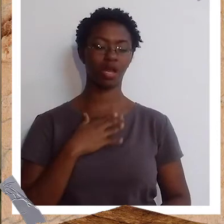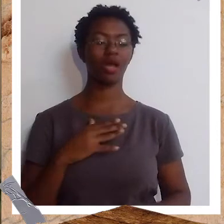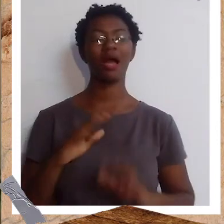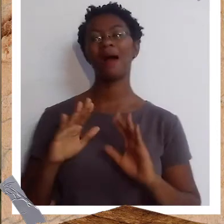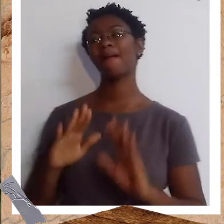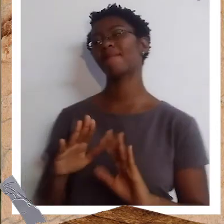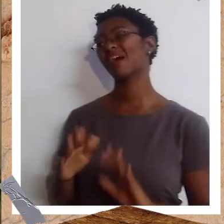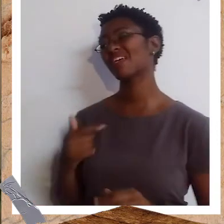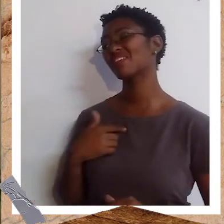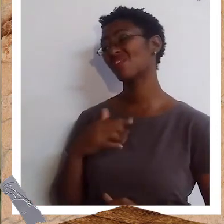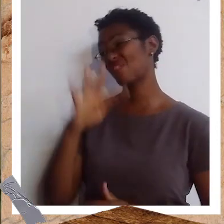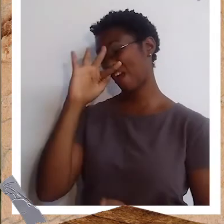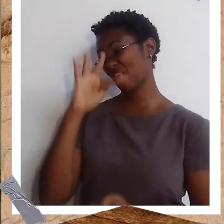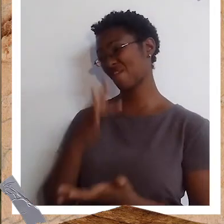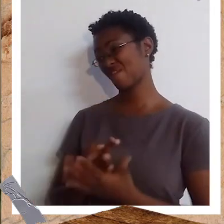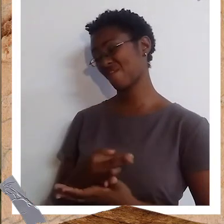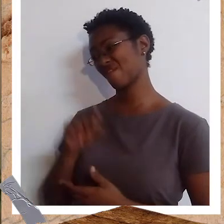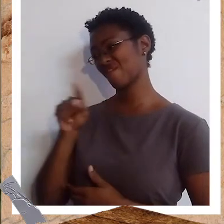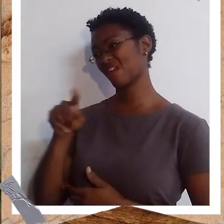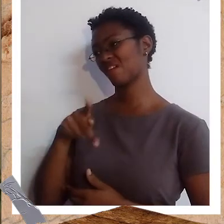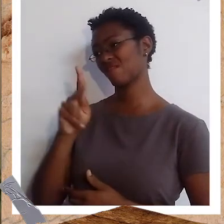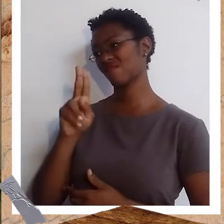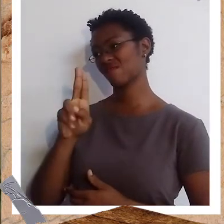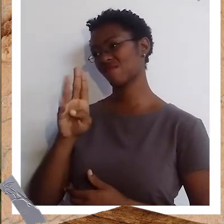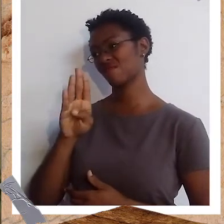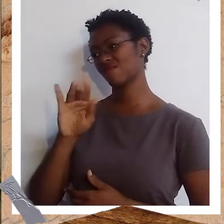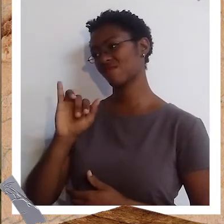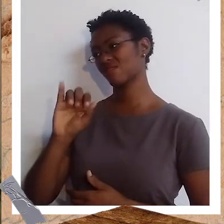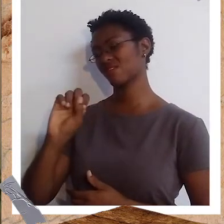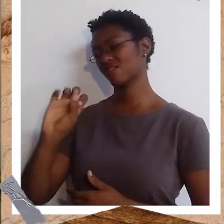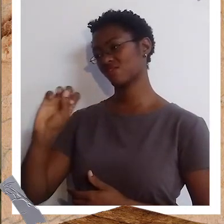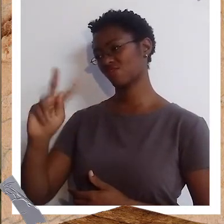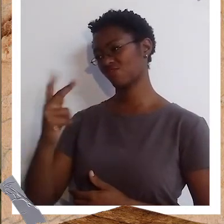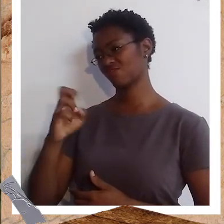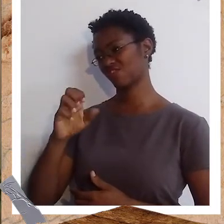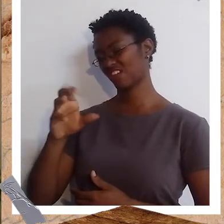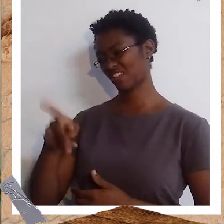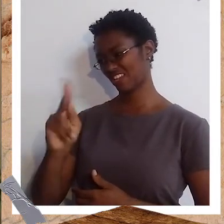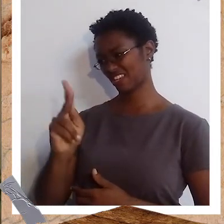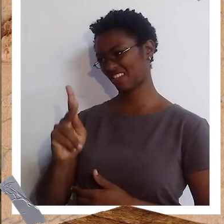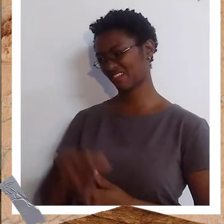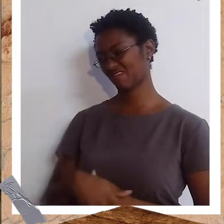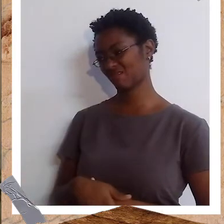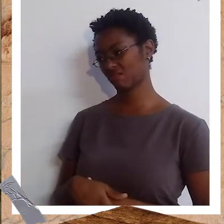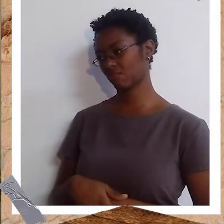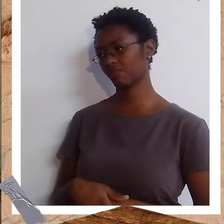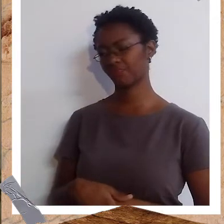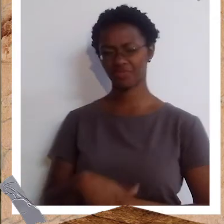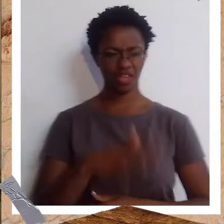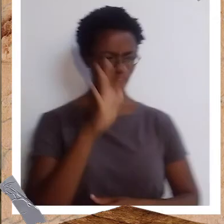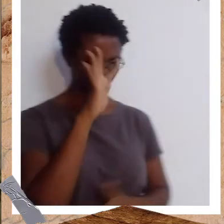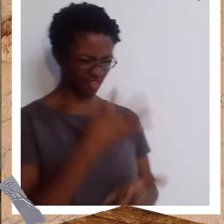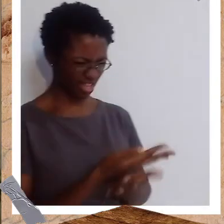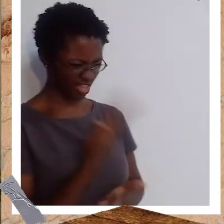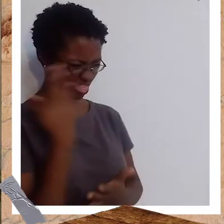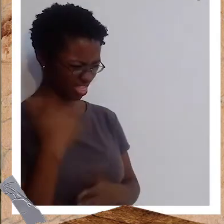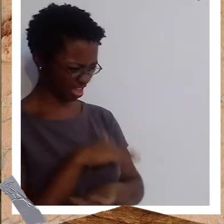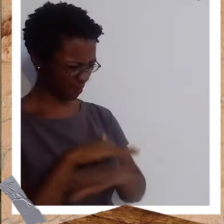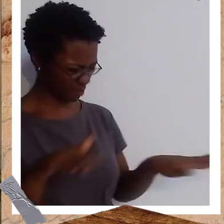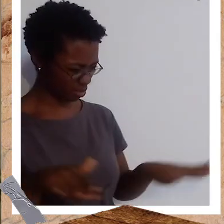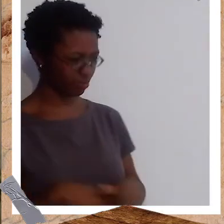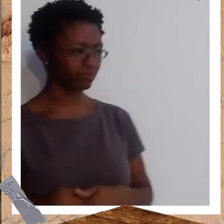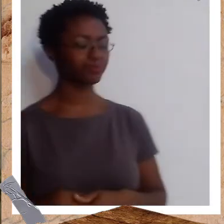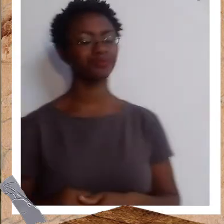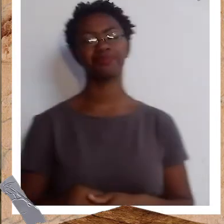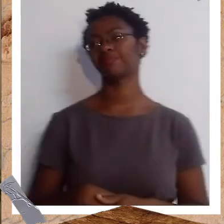no Kubitschek. A senhora tinha fé e agora não tem mais? Não, meu filho. A democracia está perdendo os